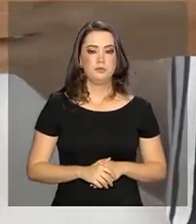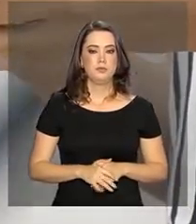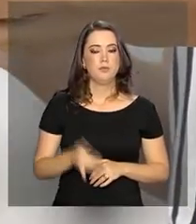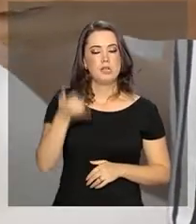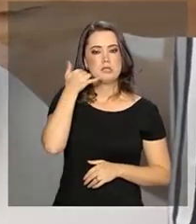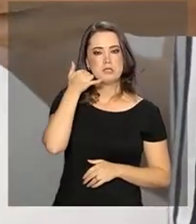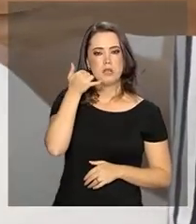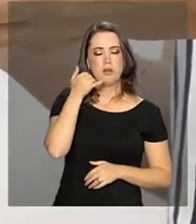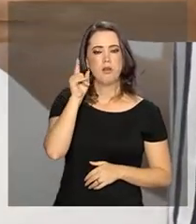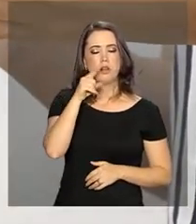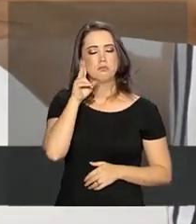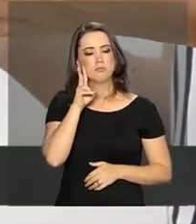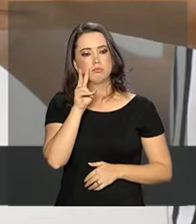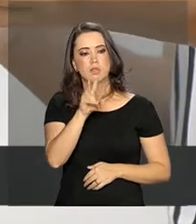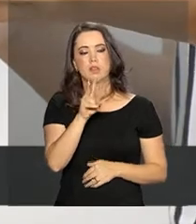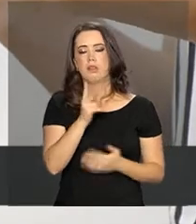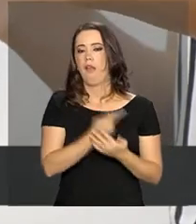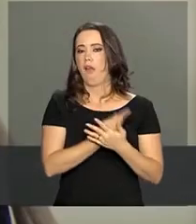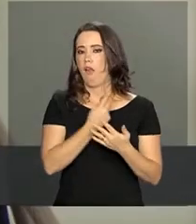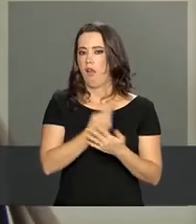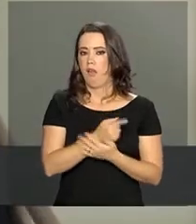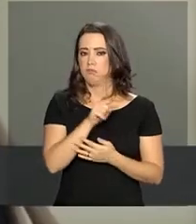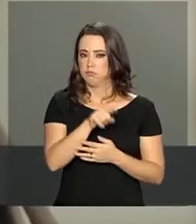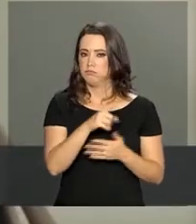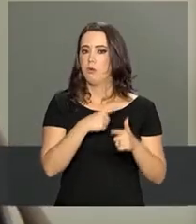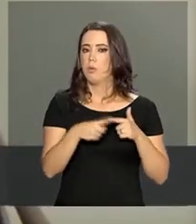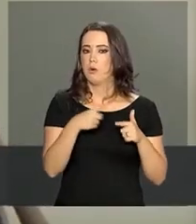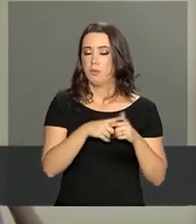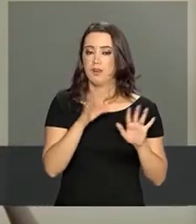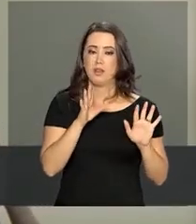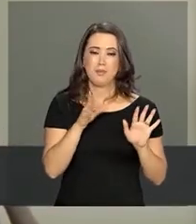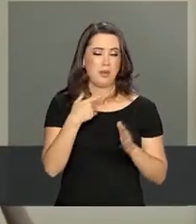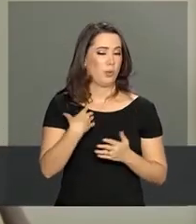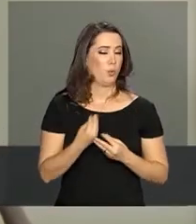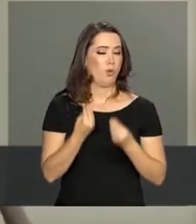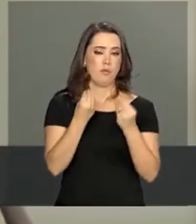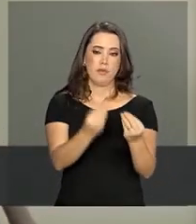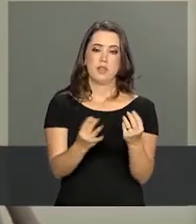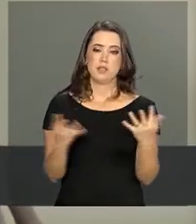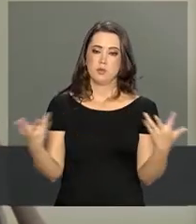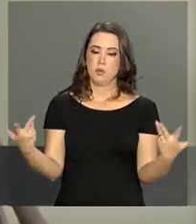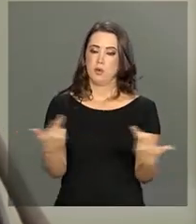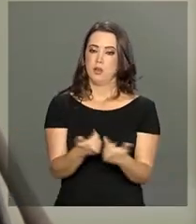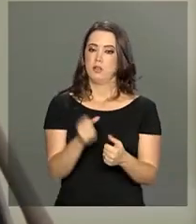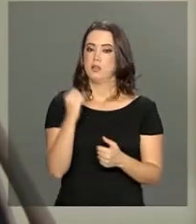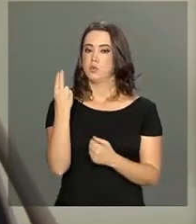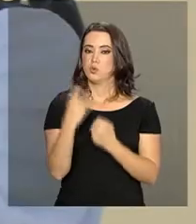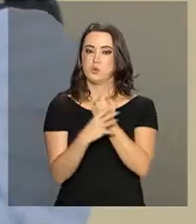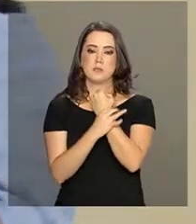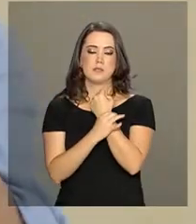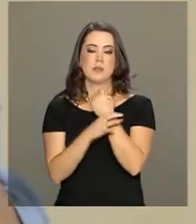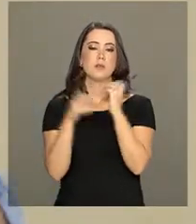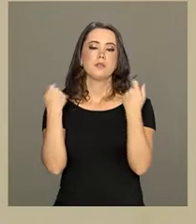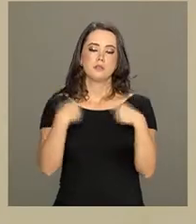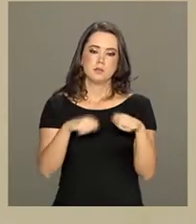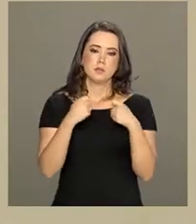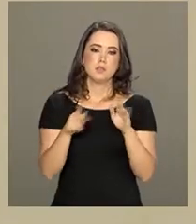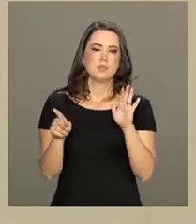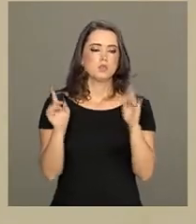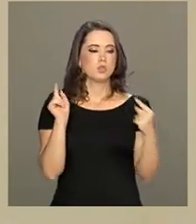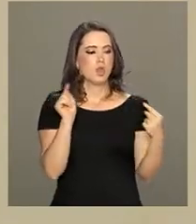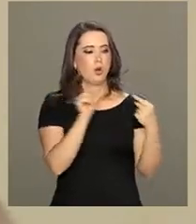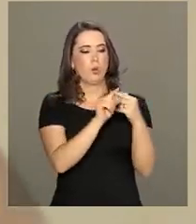Celulares considerados irregulares são aqueles que não oferecem qualidade e segurança exigidas pela